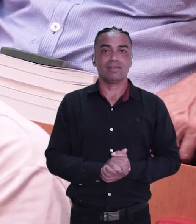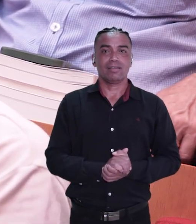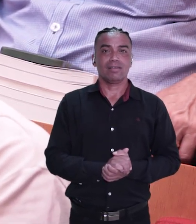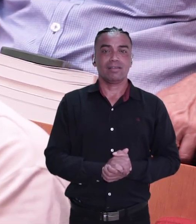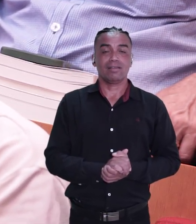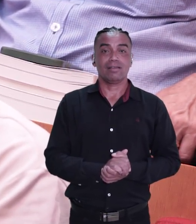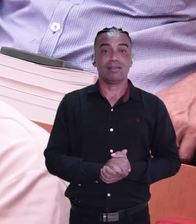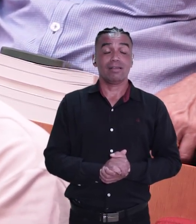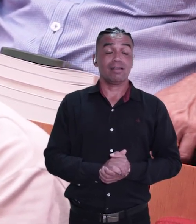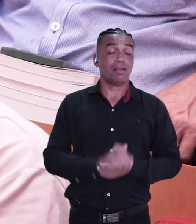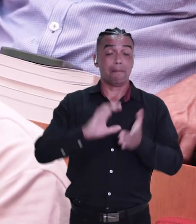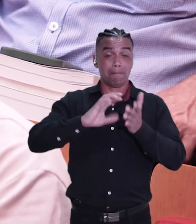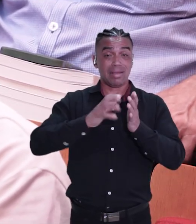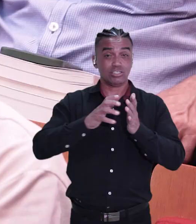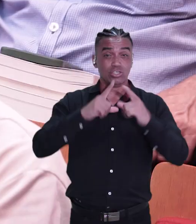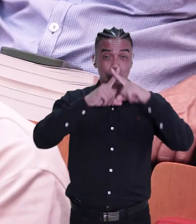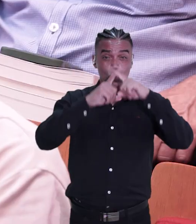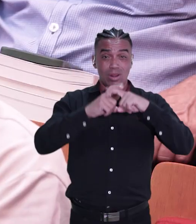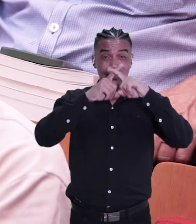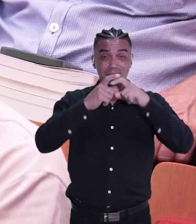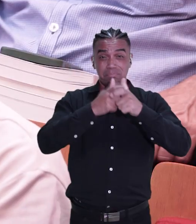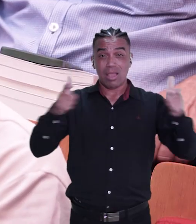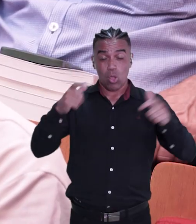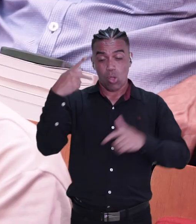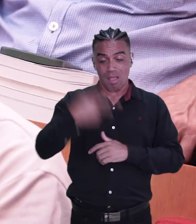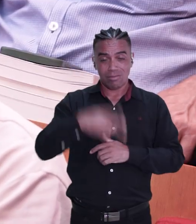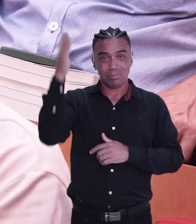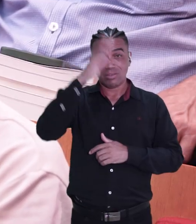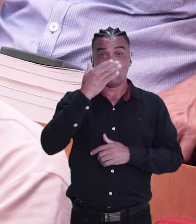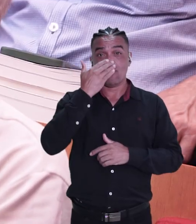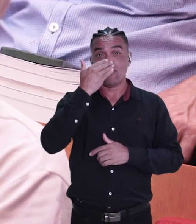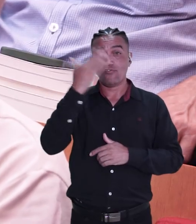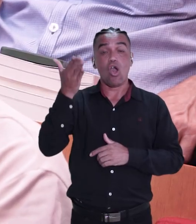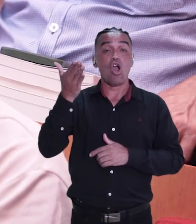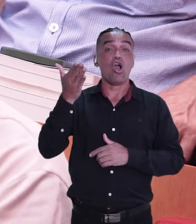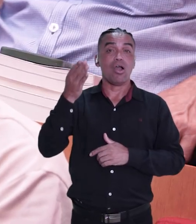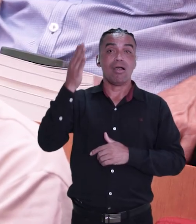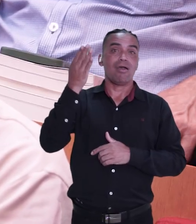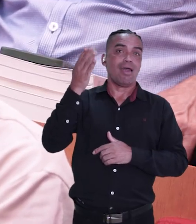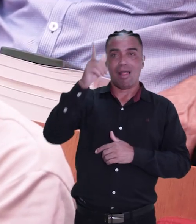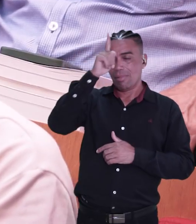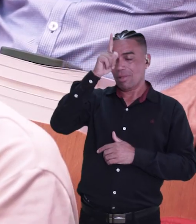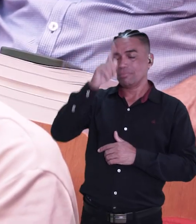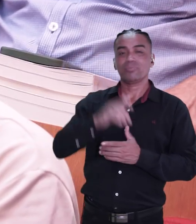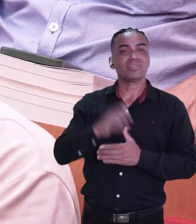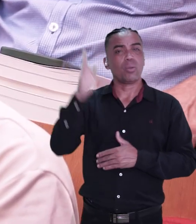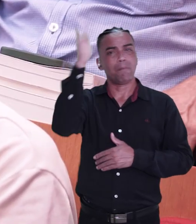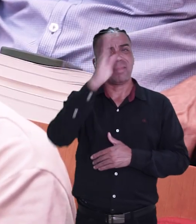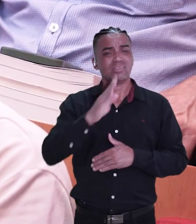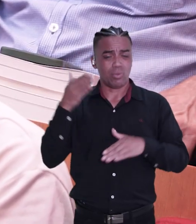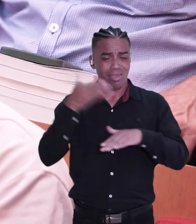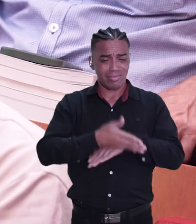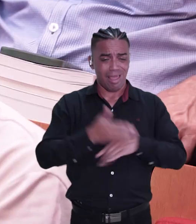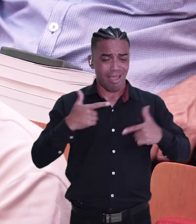teve o maior partido nazista fora da Alemanha. Esse negócio do Brasil entrar na guerra é